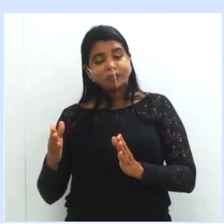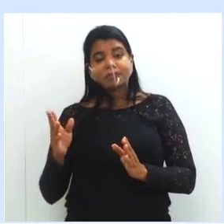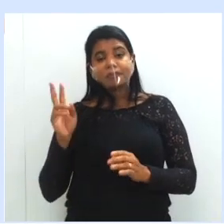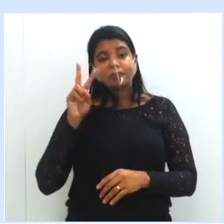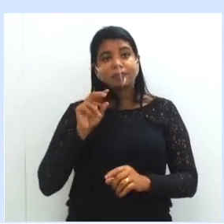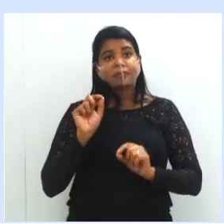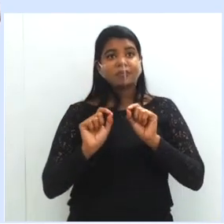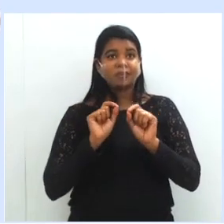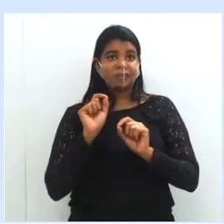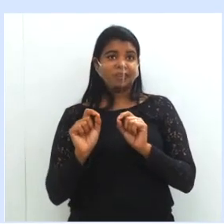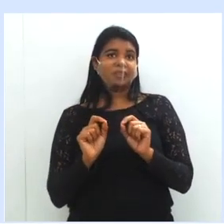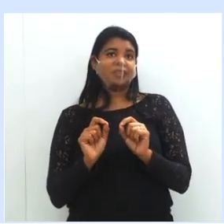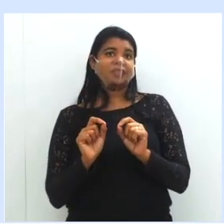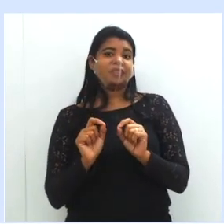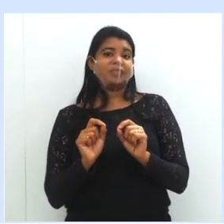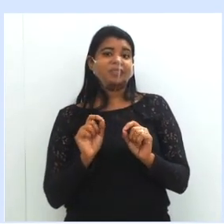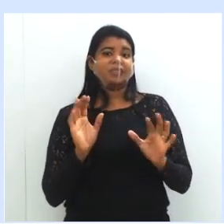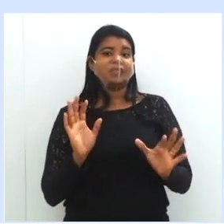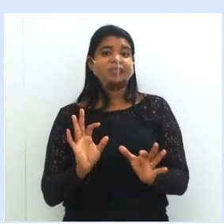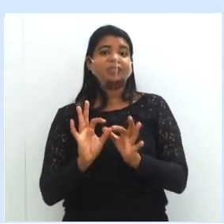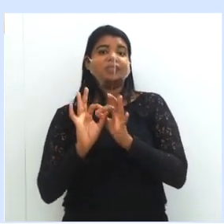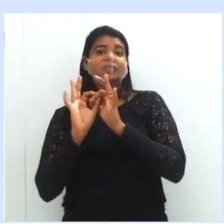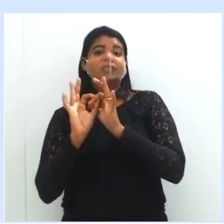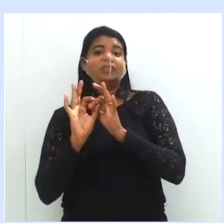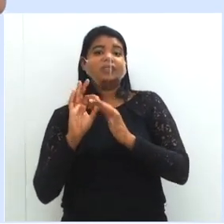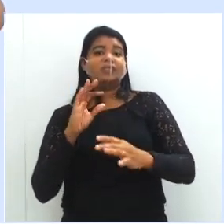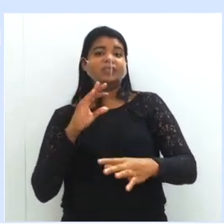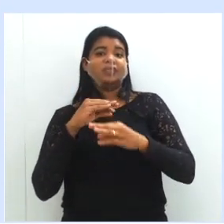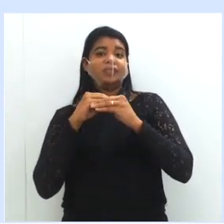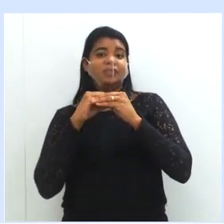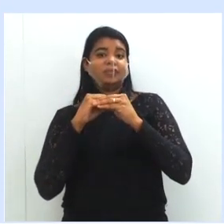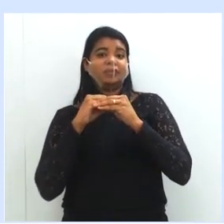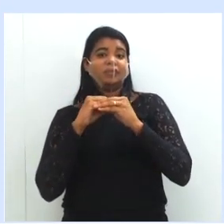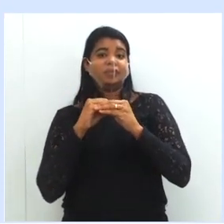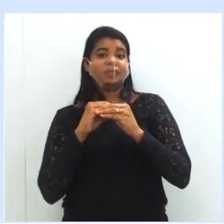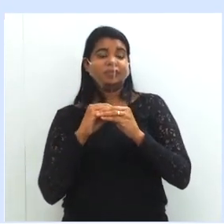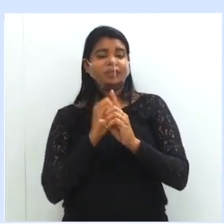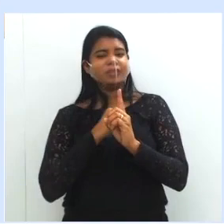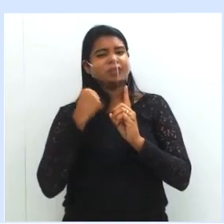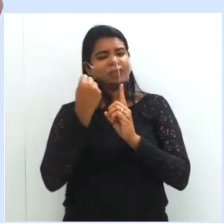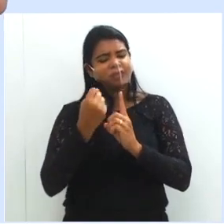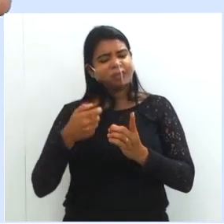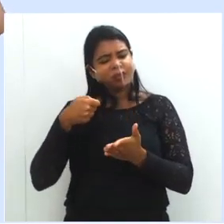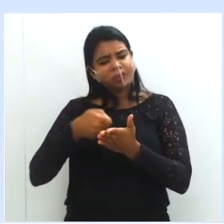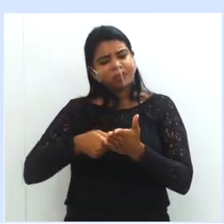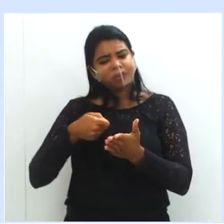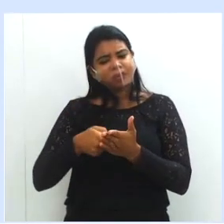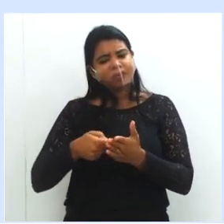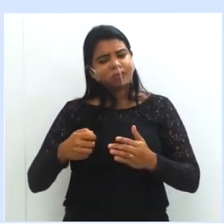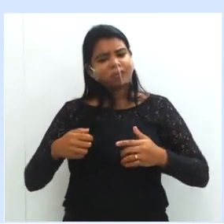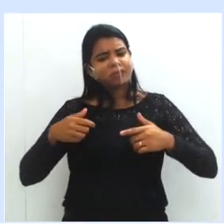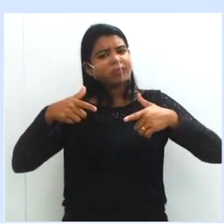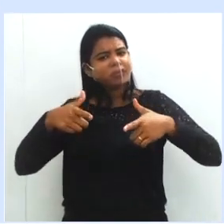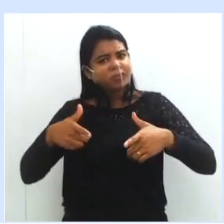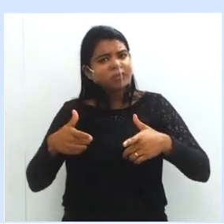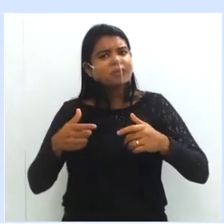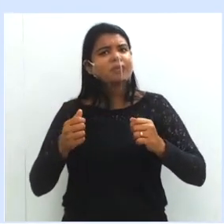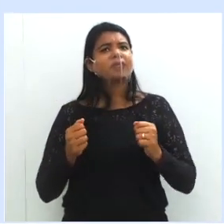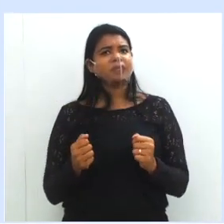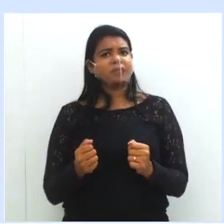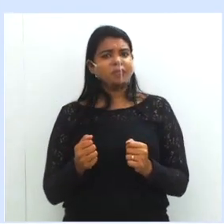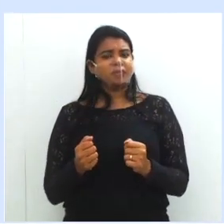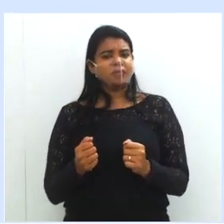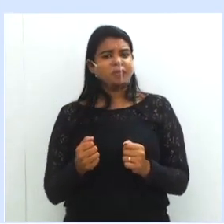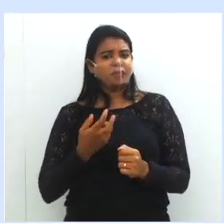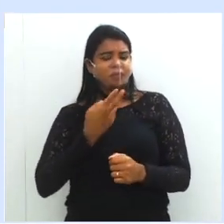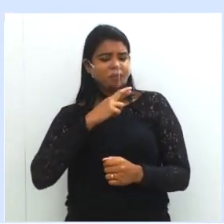nós vimos de engajamento social, nessa questão da luta social, das tradições sociais, aliás,